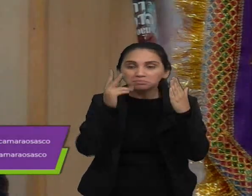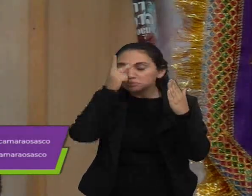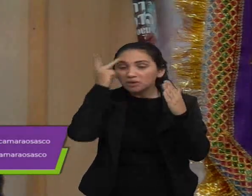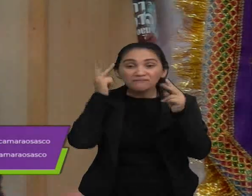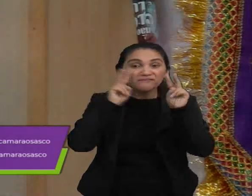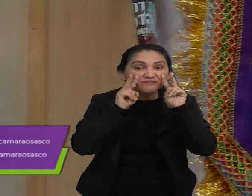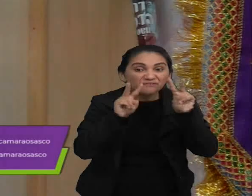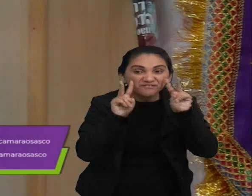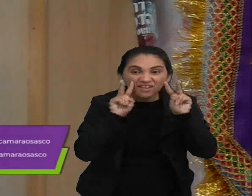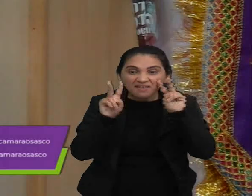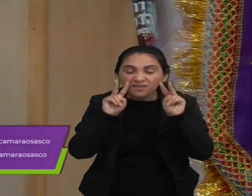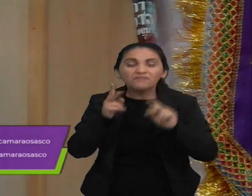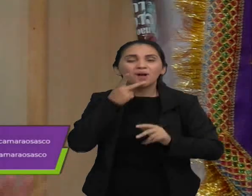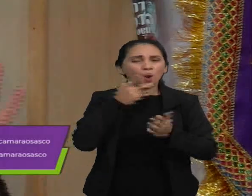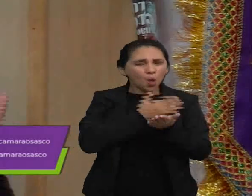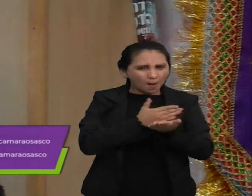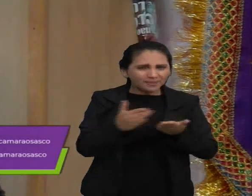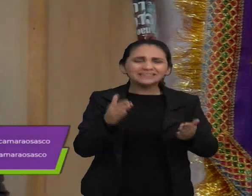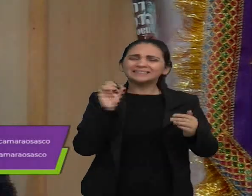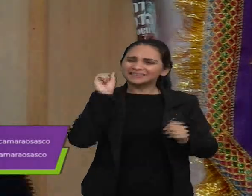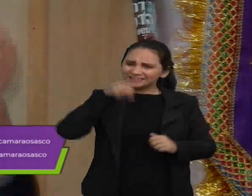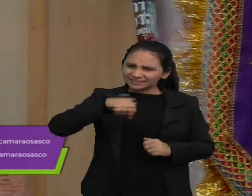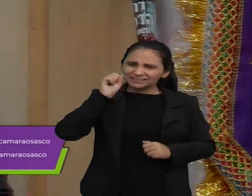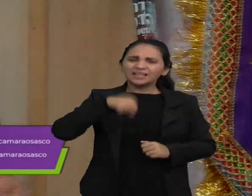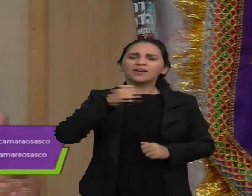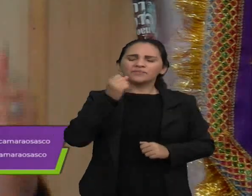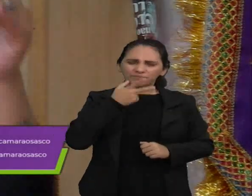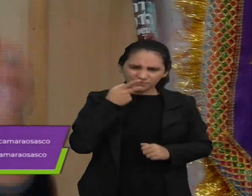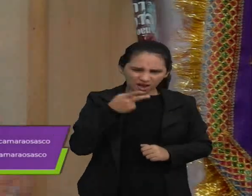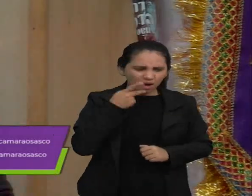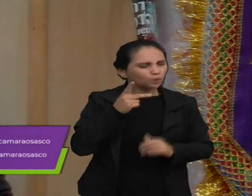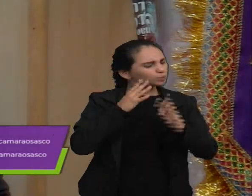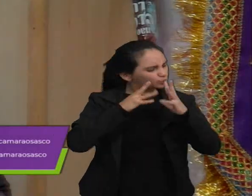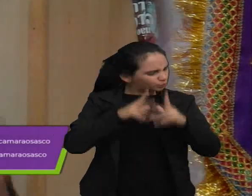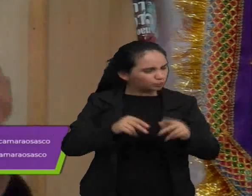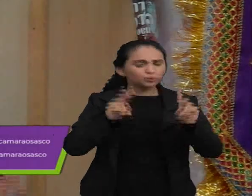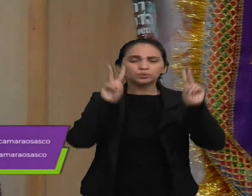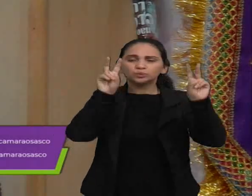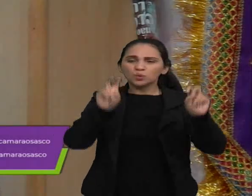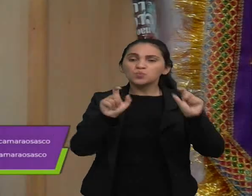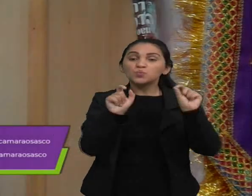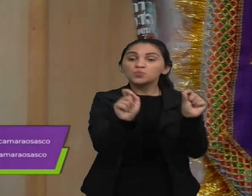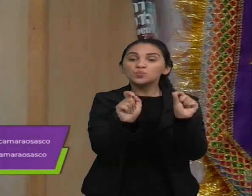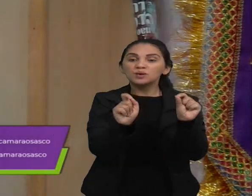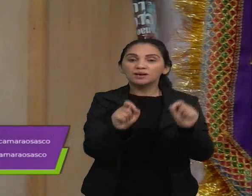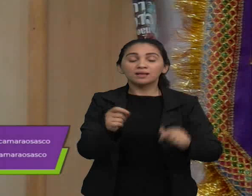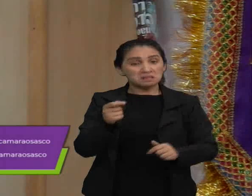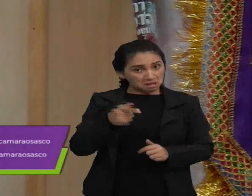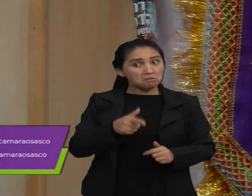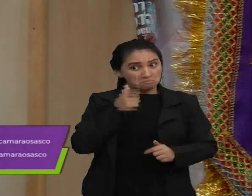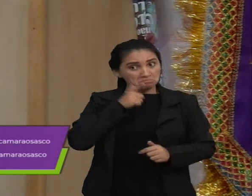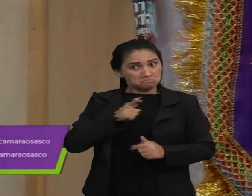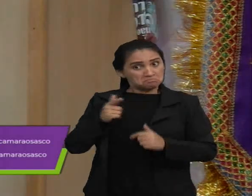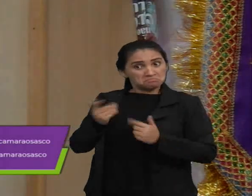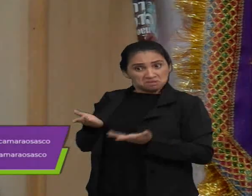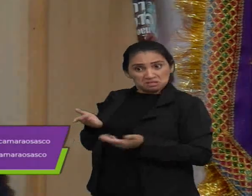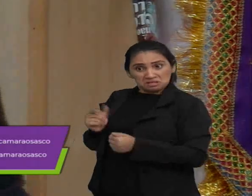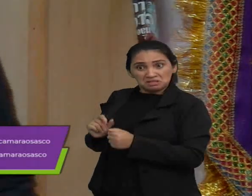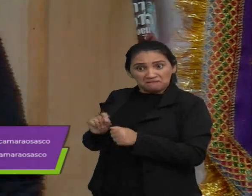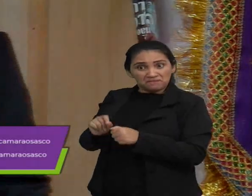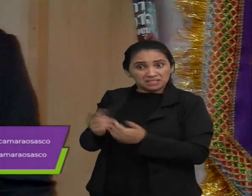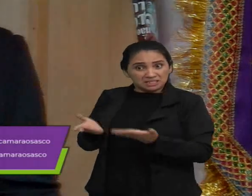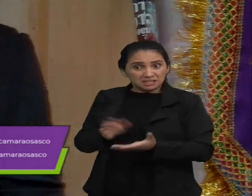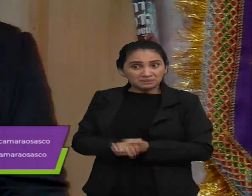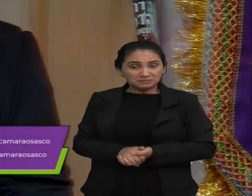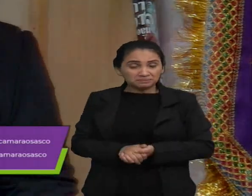ouvir desde o início a campanha dele foi toda com base nisso e ele está cumprindo ele está